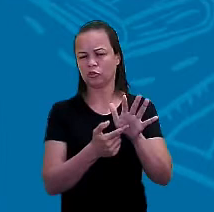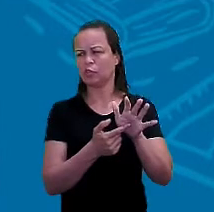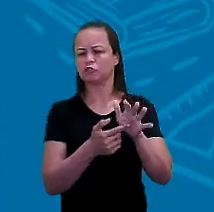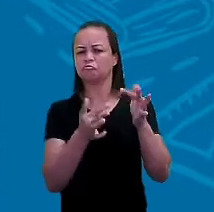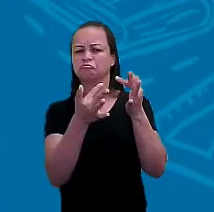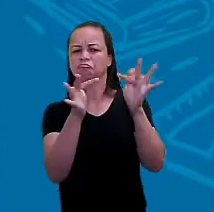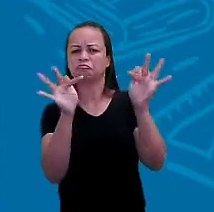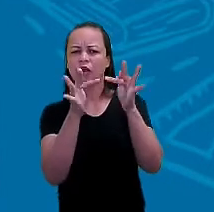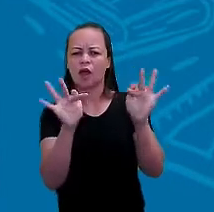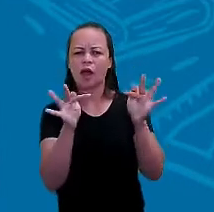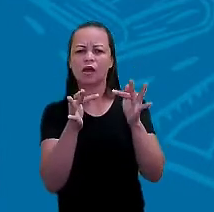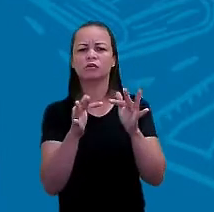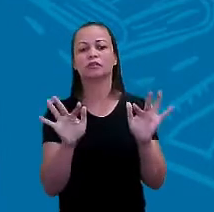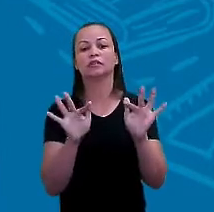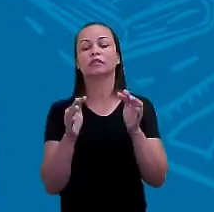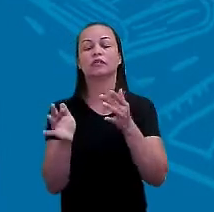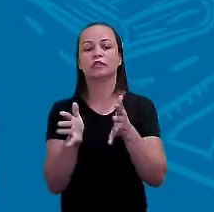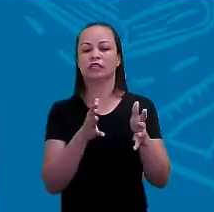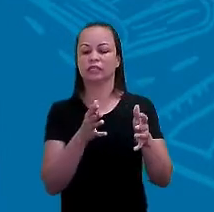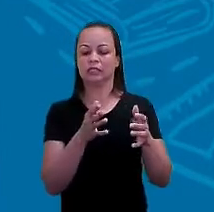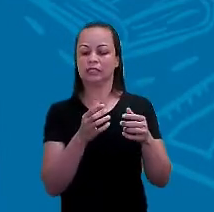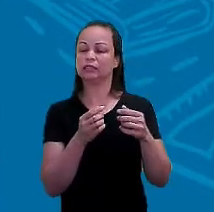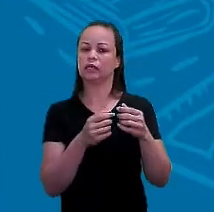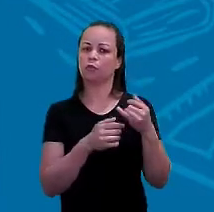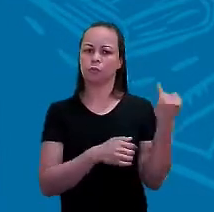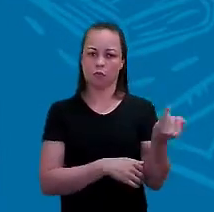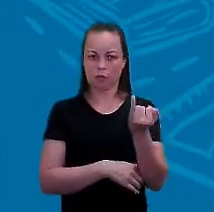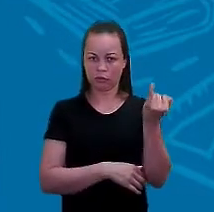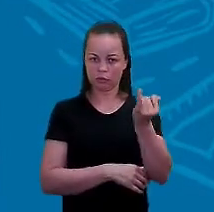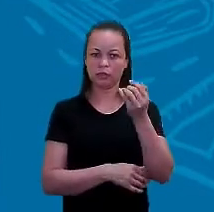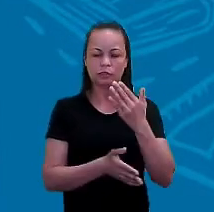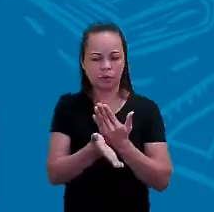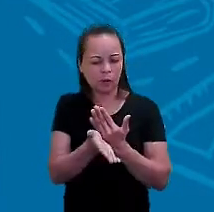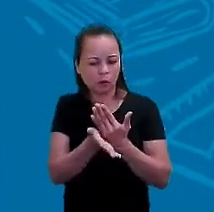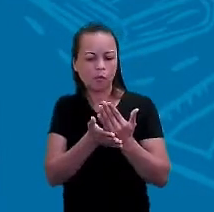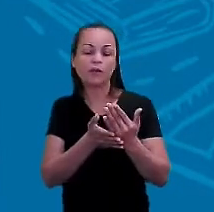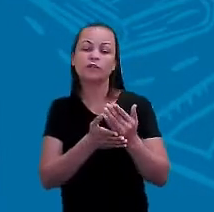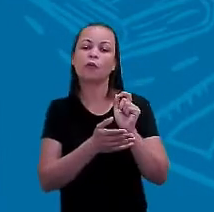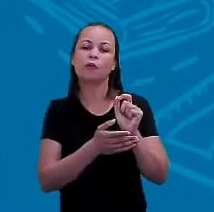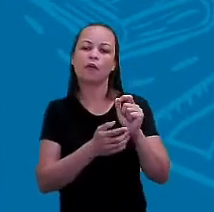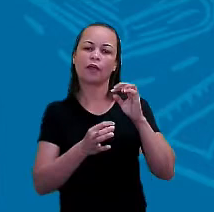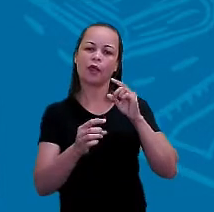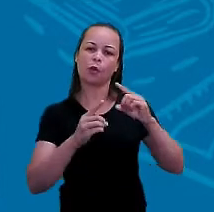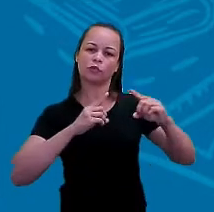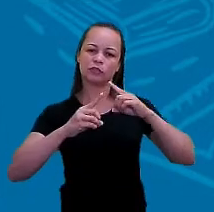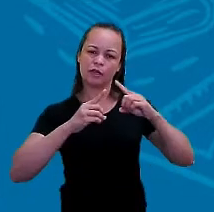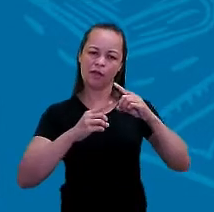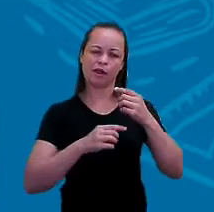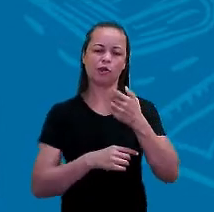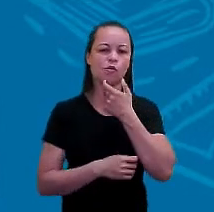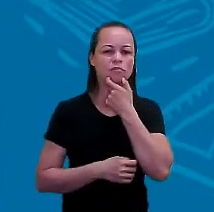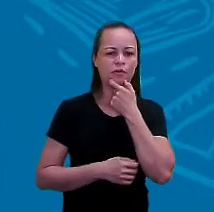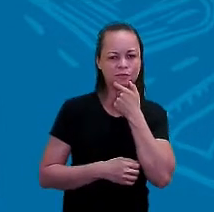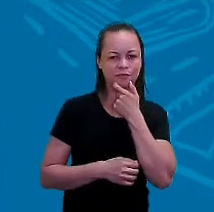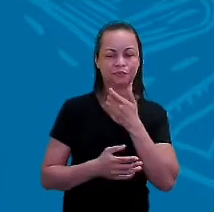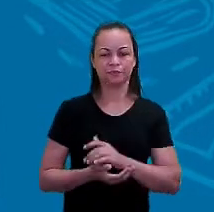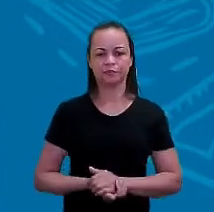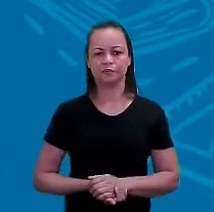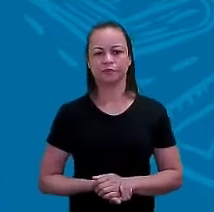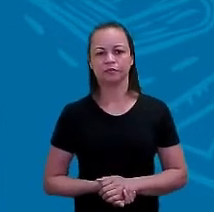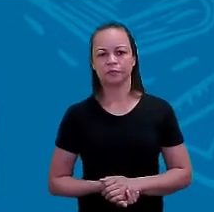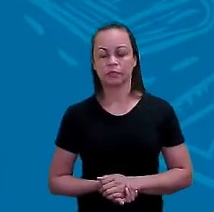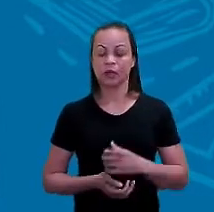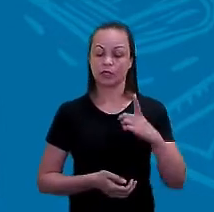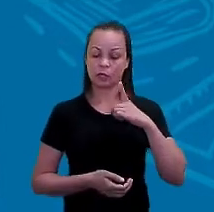aquelas frases que eu acho que são extremamente úteis para a gente iniciar um diálogo na língua inglesa. Então, veja só. Aqui